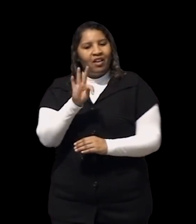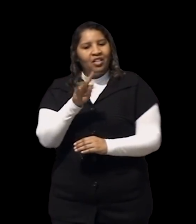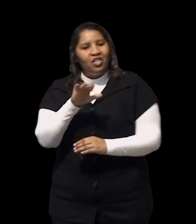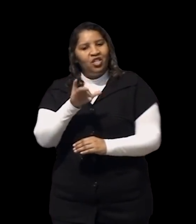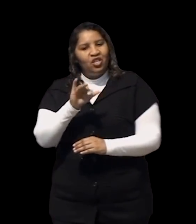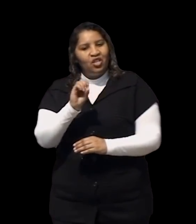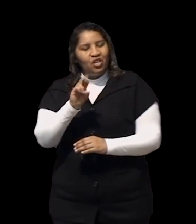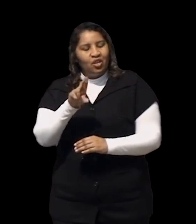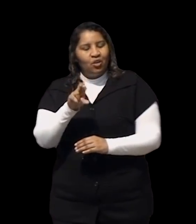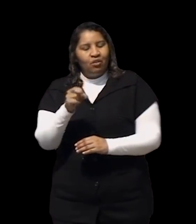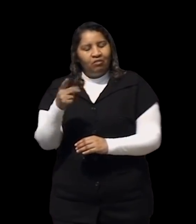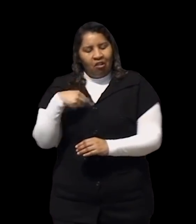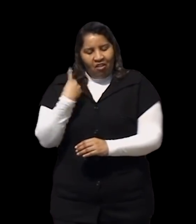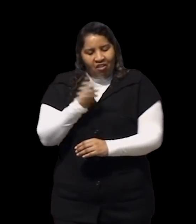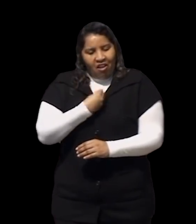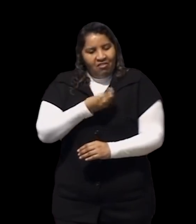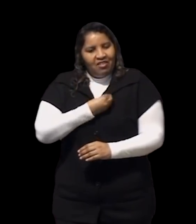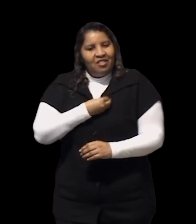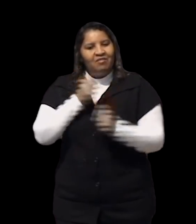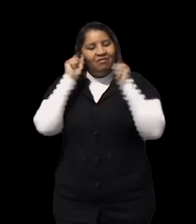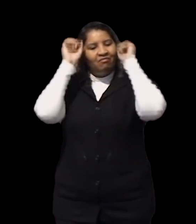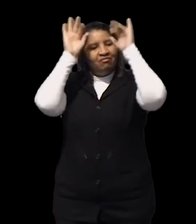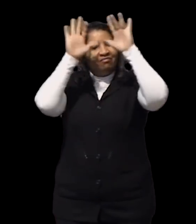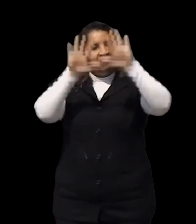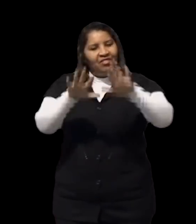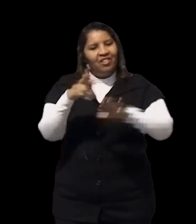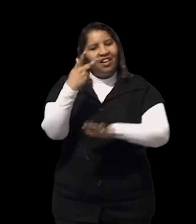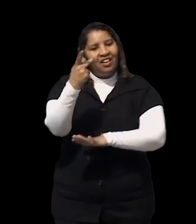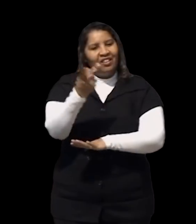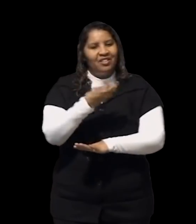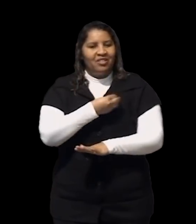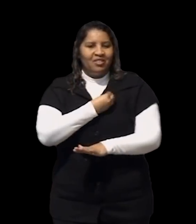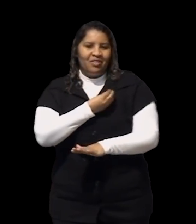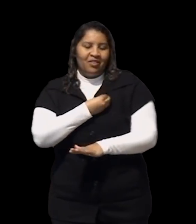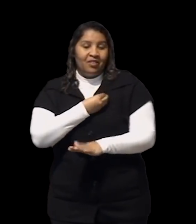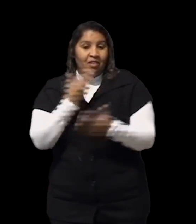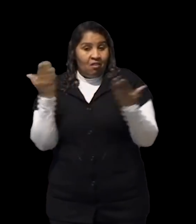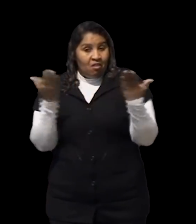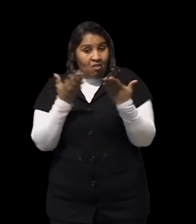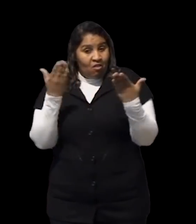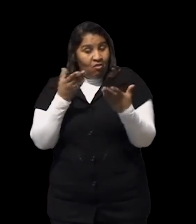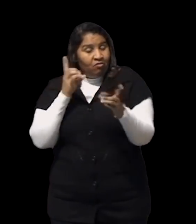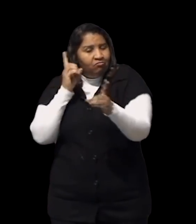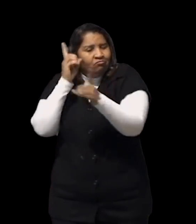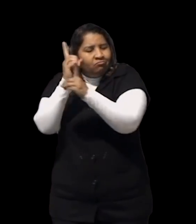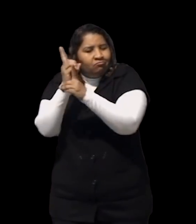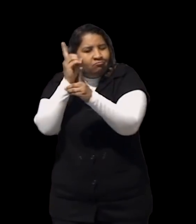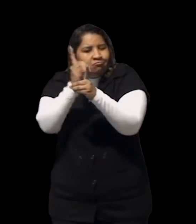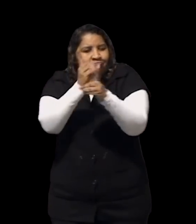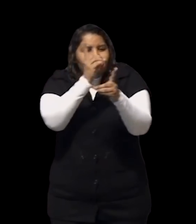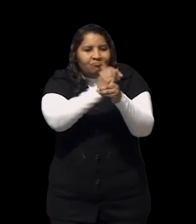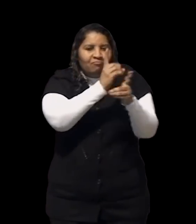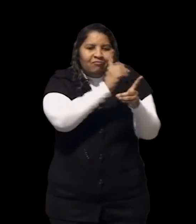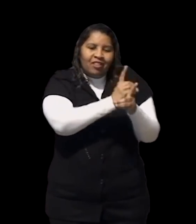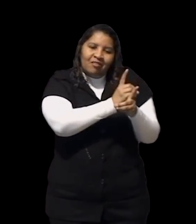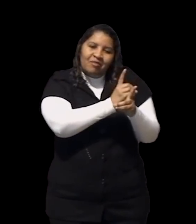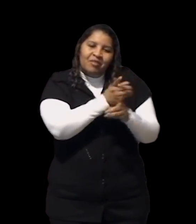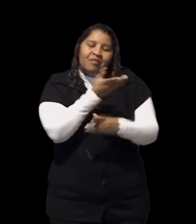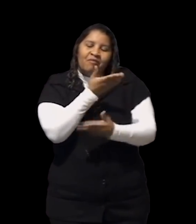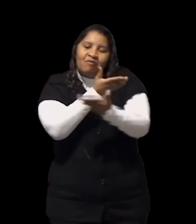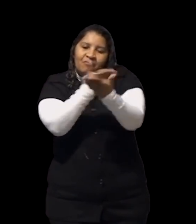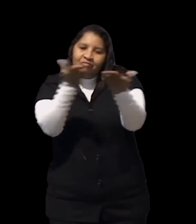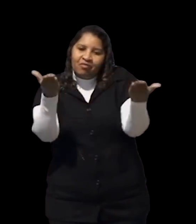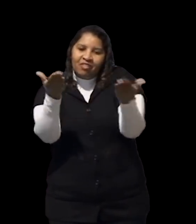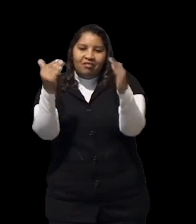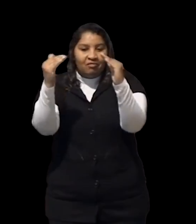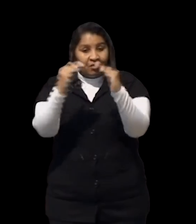abençoar a sua vida e hoje nós nos encontramos você na sua casa para adorar o